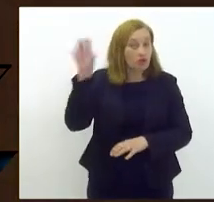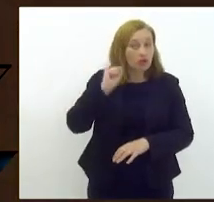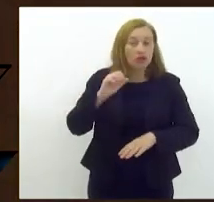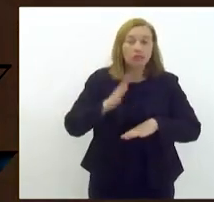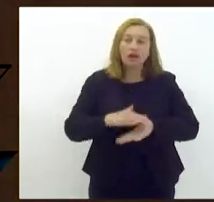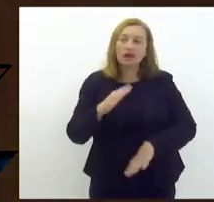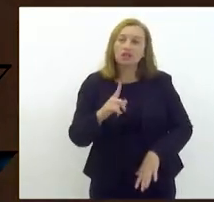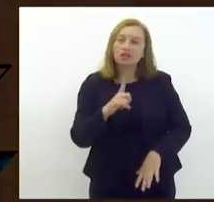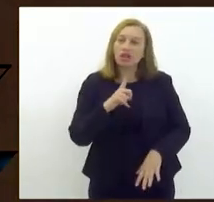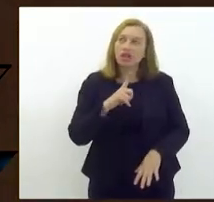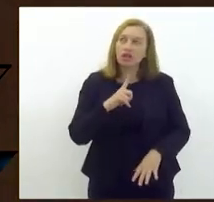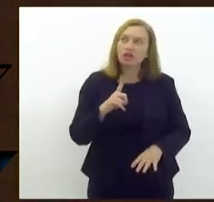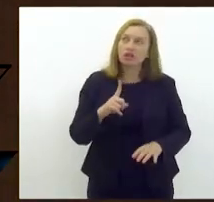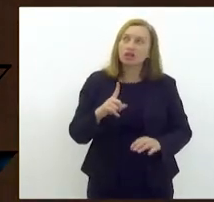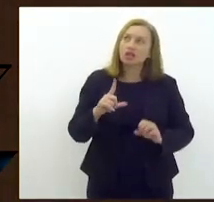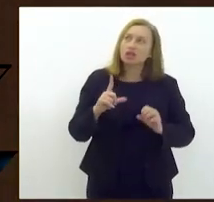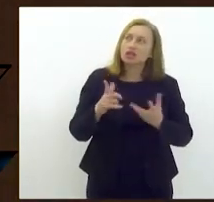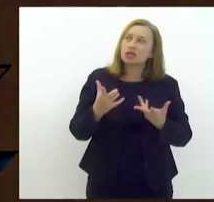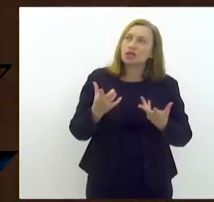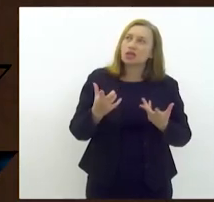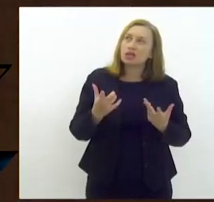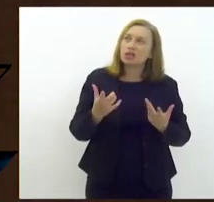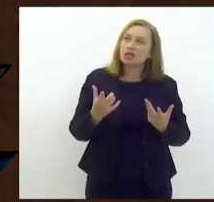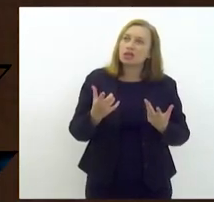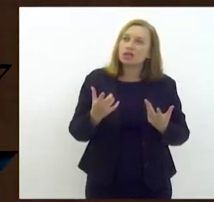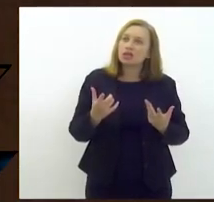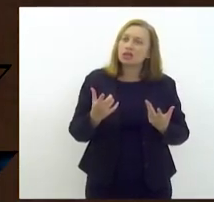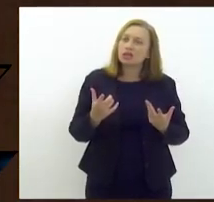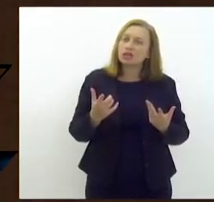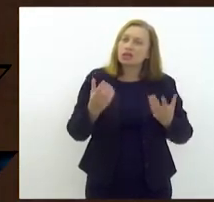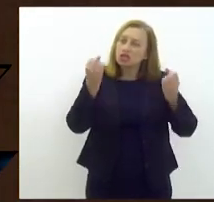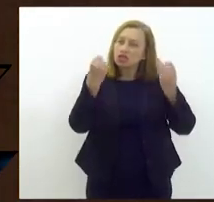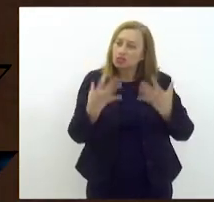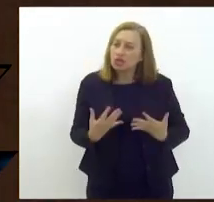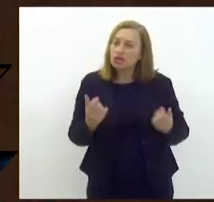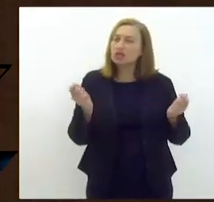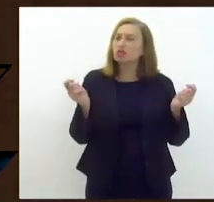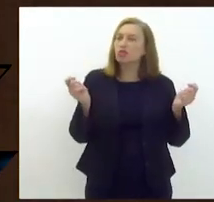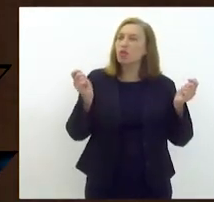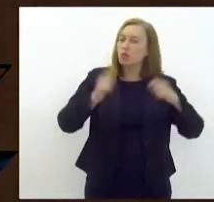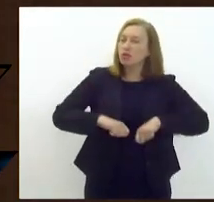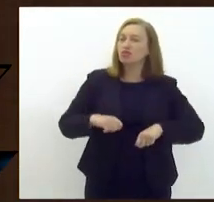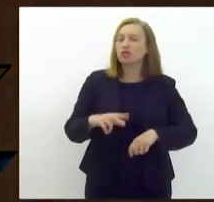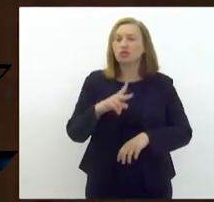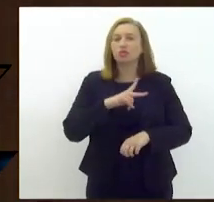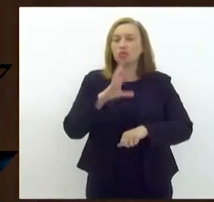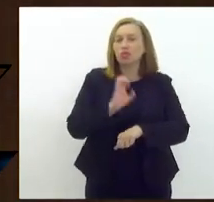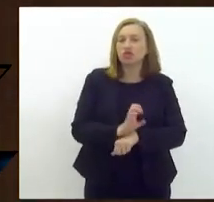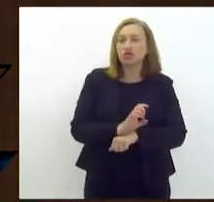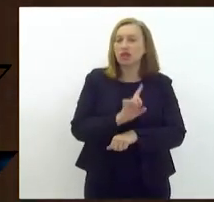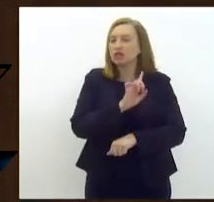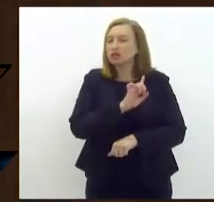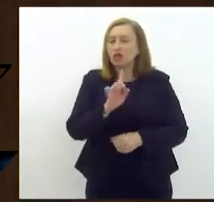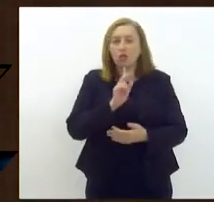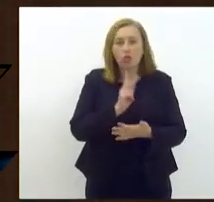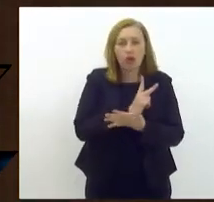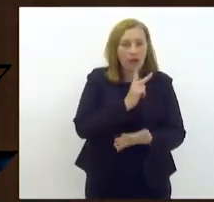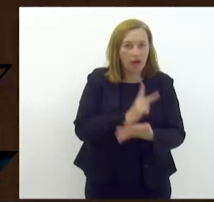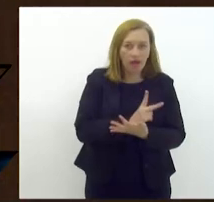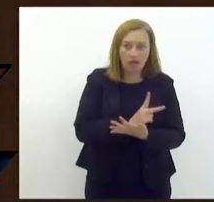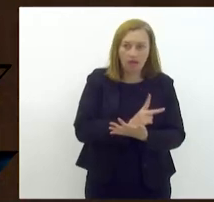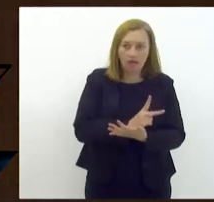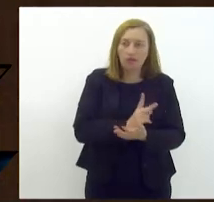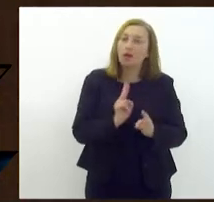mais não só clareza Mas é uma possibilidade de o próprio estado não cometer erros e equívocos